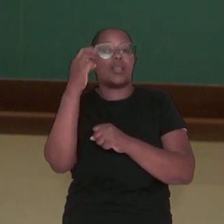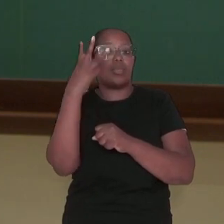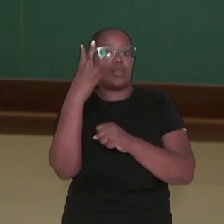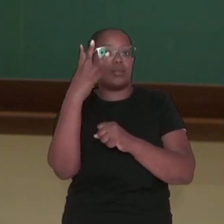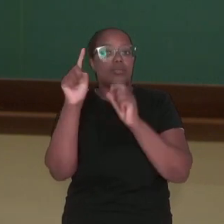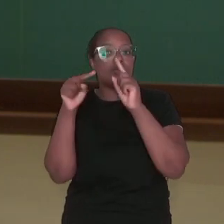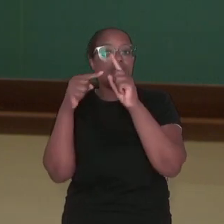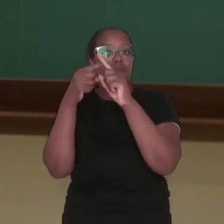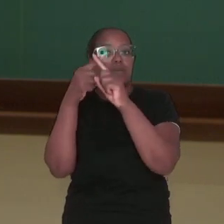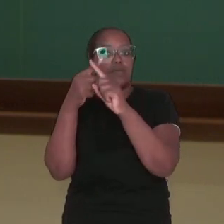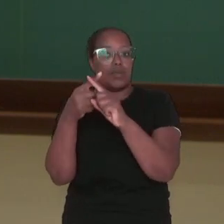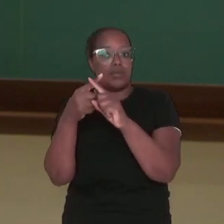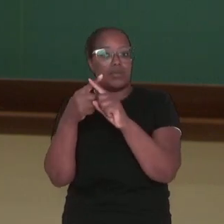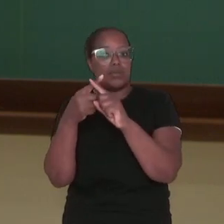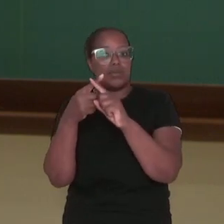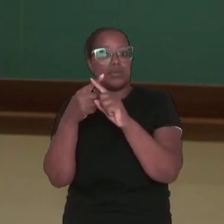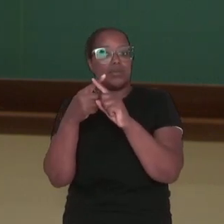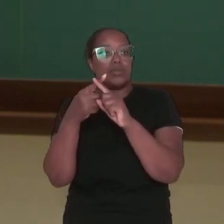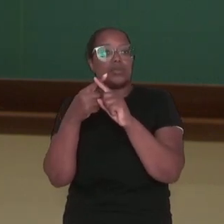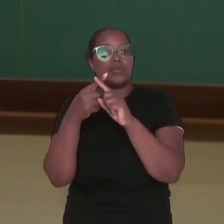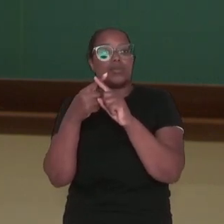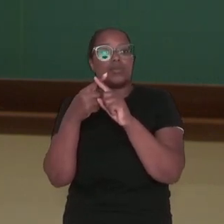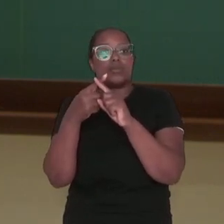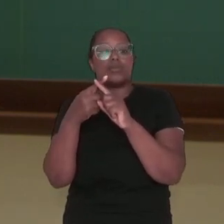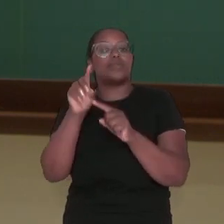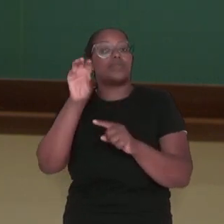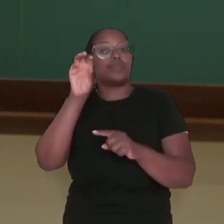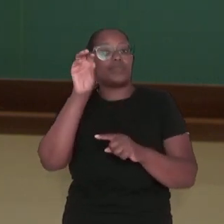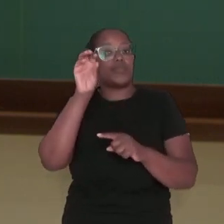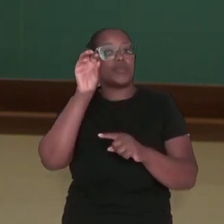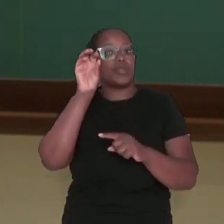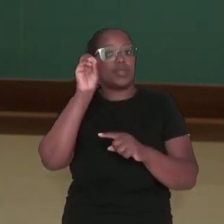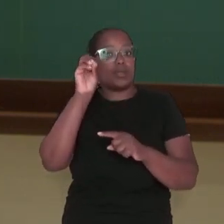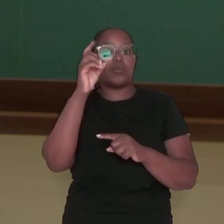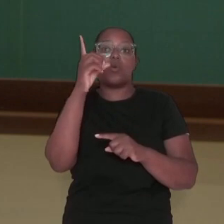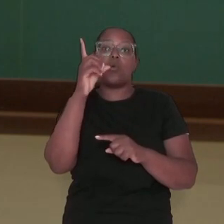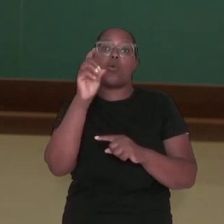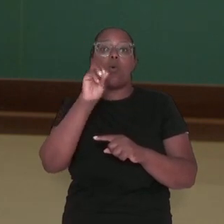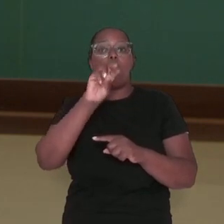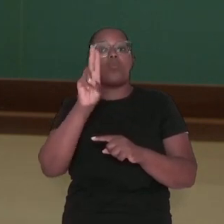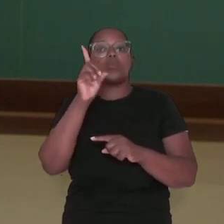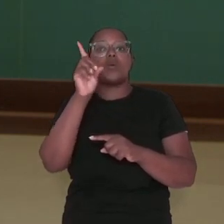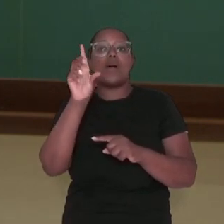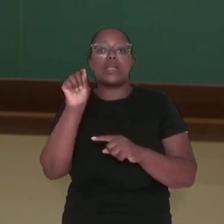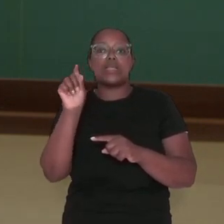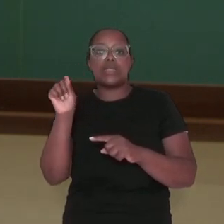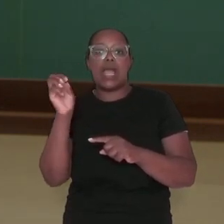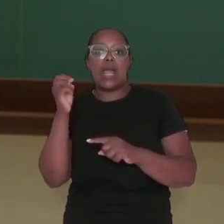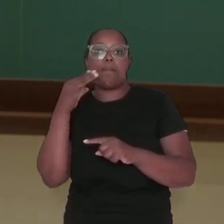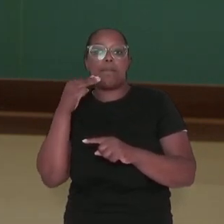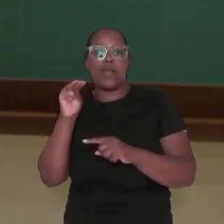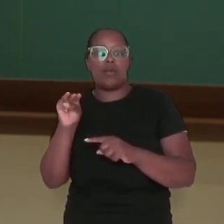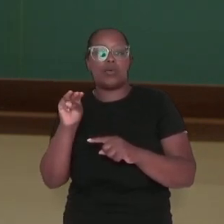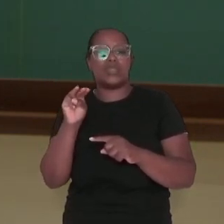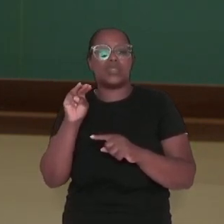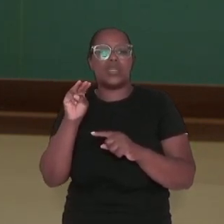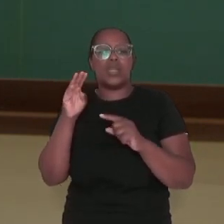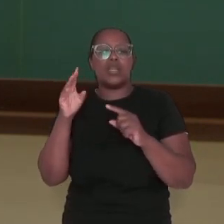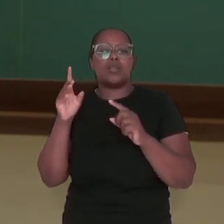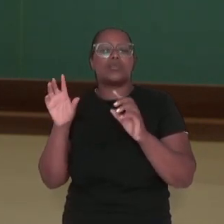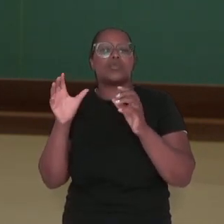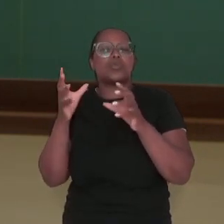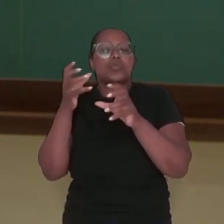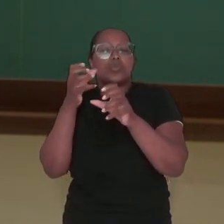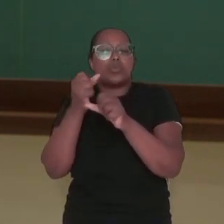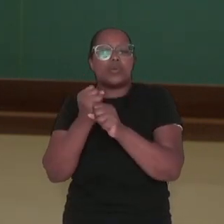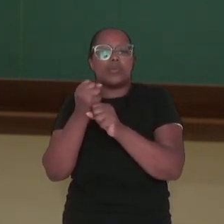vezes esse número, 100 milhões, multiplicamos 300